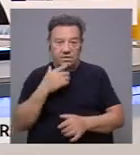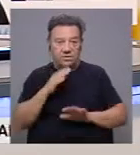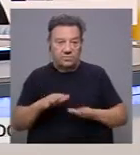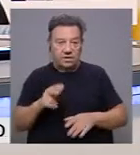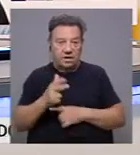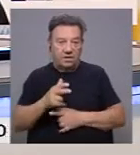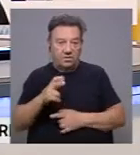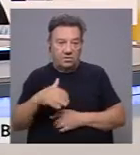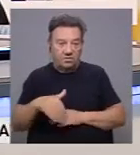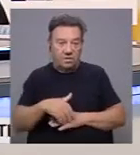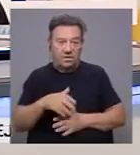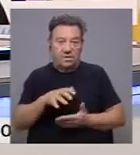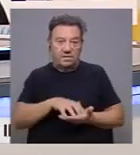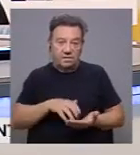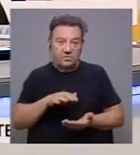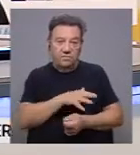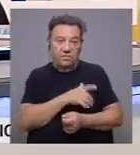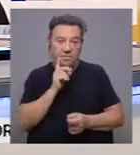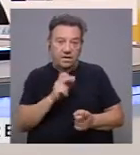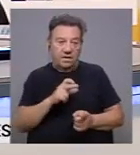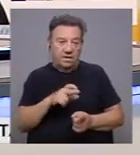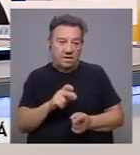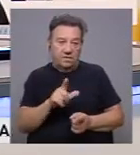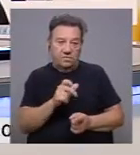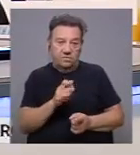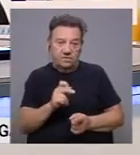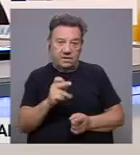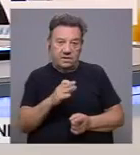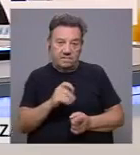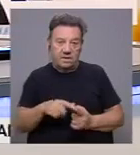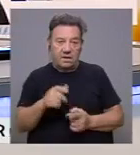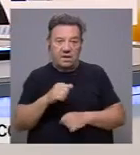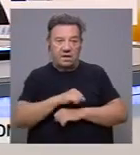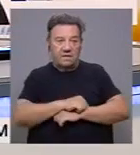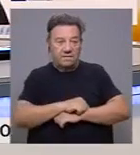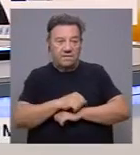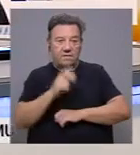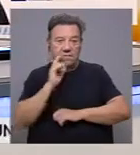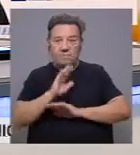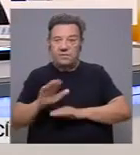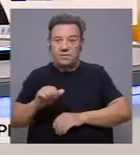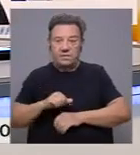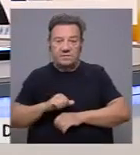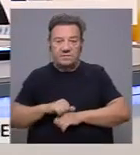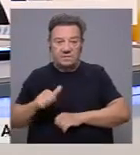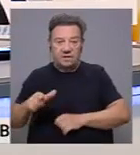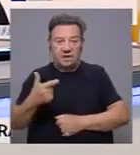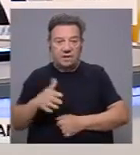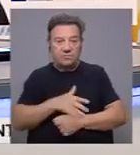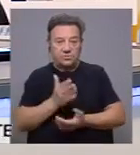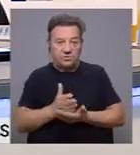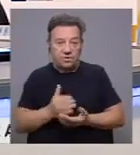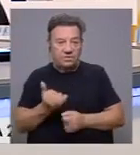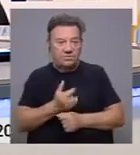rua, textos e poemas de Ana Luísa Amaral nas varandas e montras da cidade. Há poesia nas escolas, nas